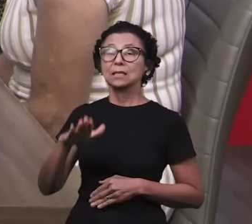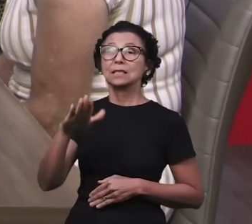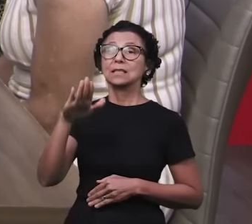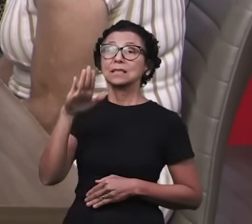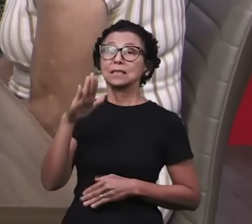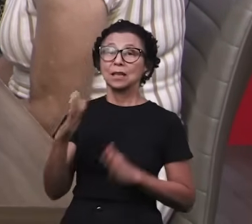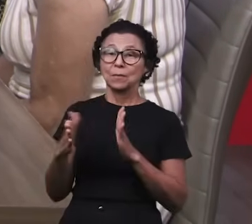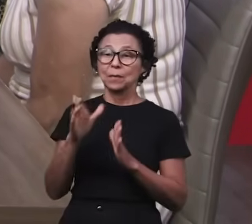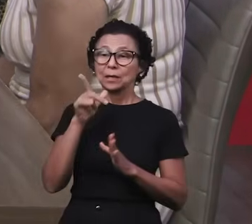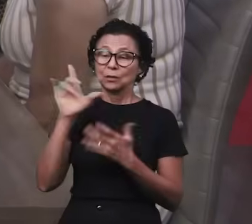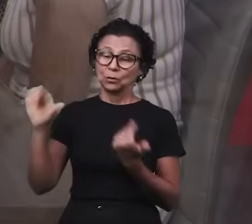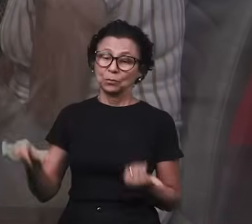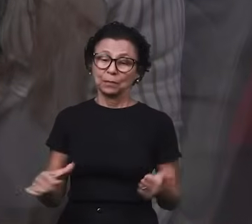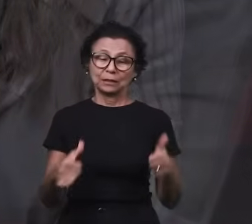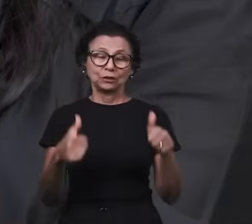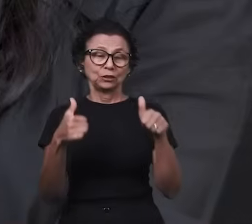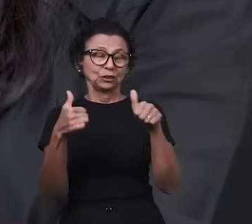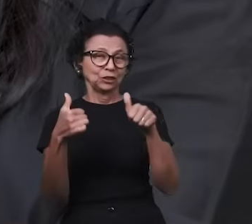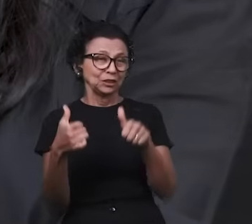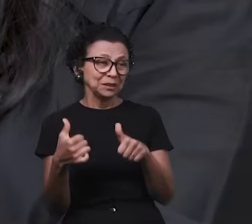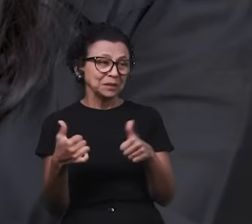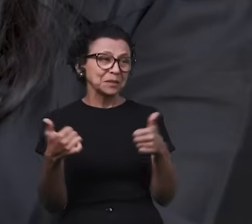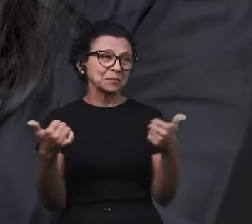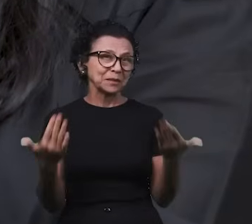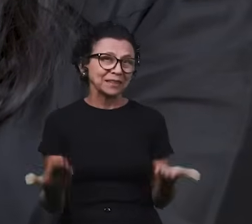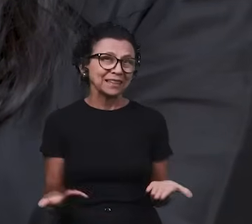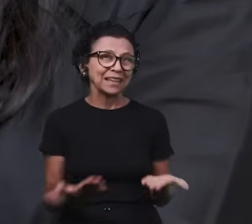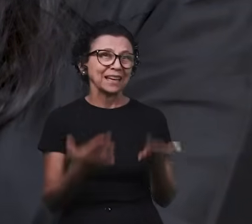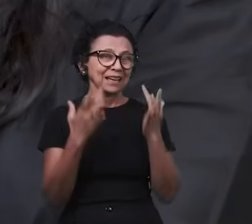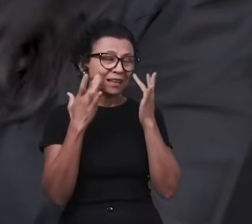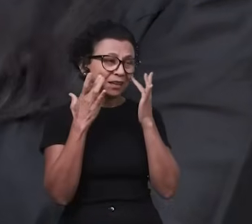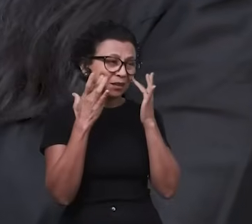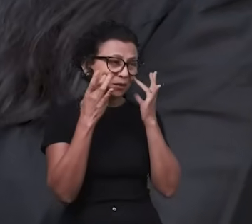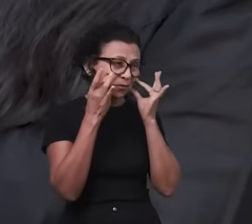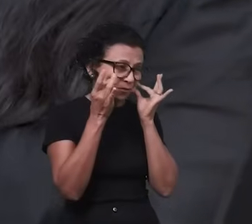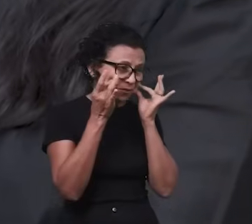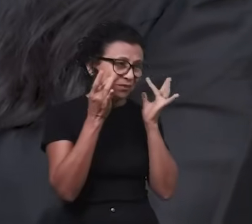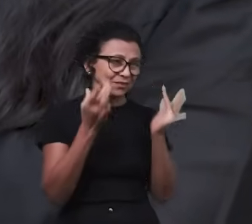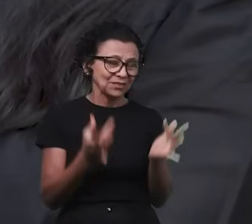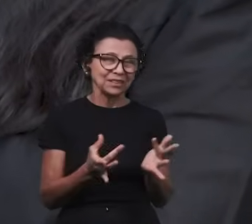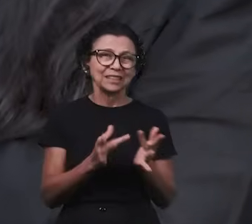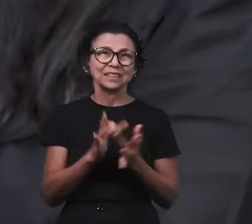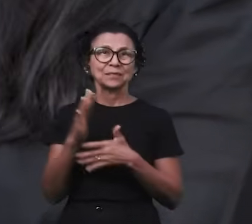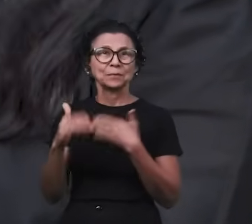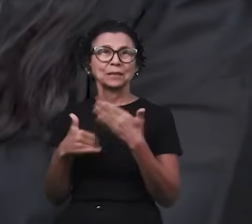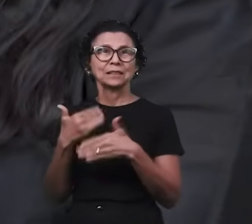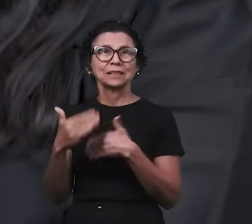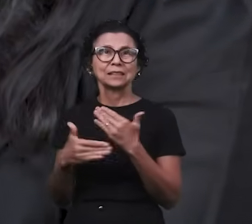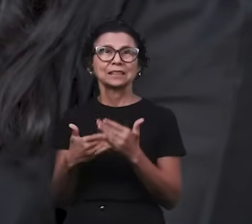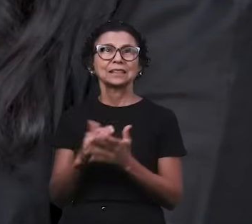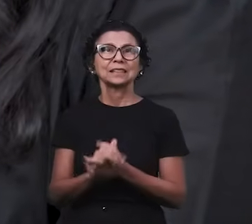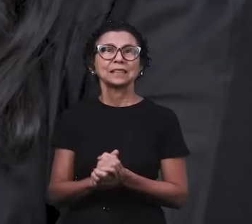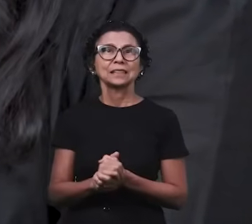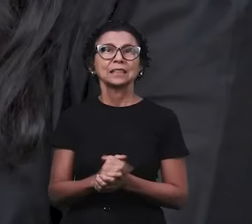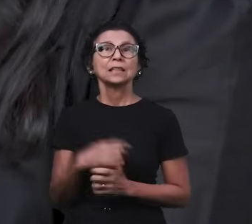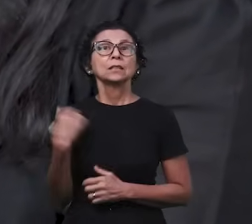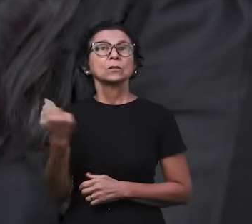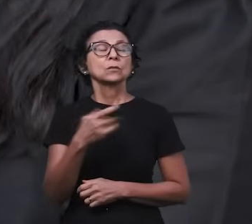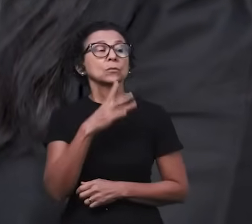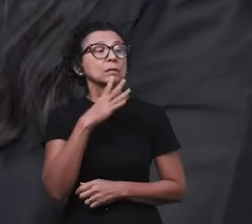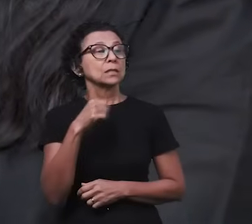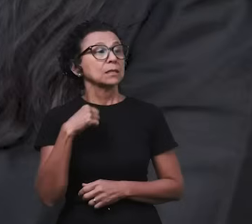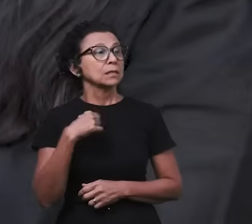um dos primeiros da geração. Então, é uma alegria grandiosa, né, Fernanda? Nós que também conhecemos as filhas, que